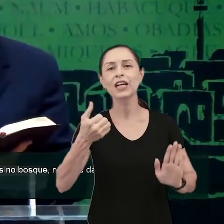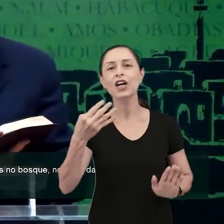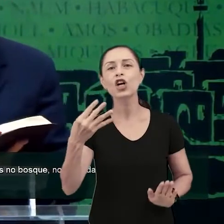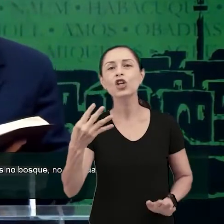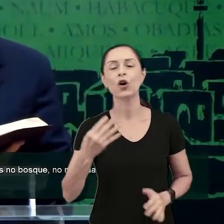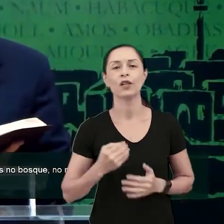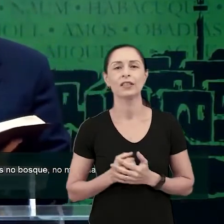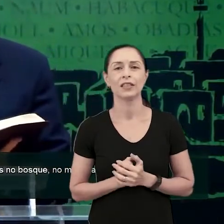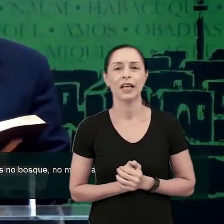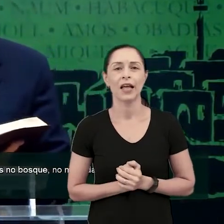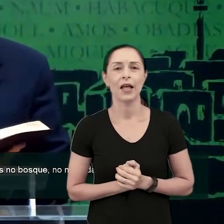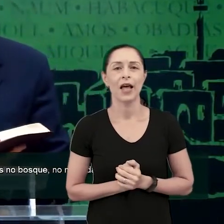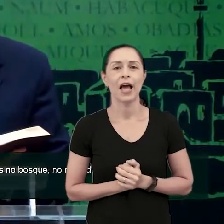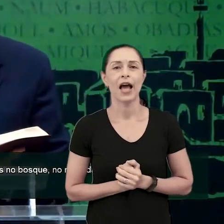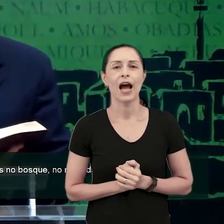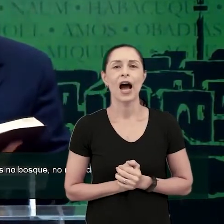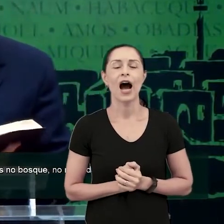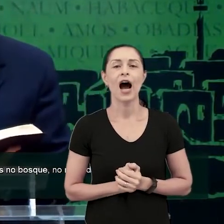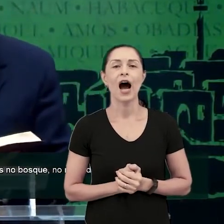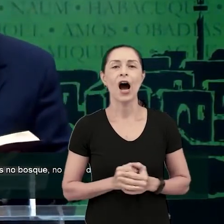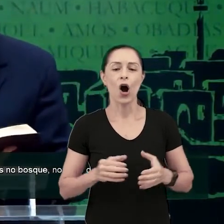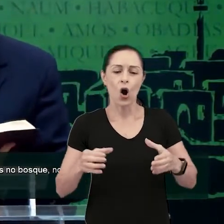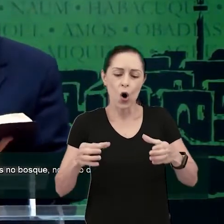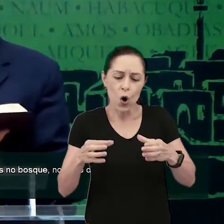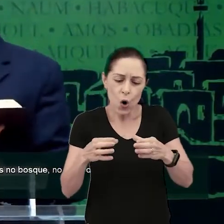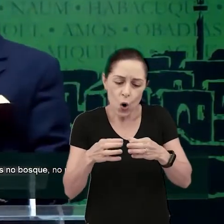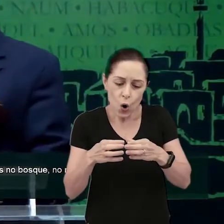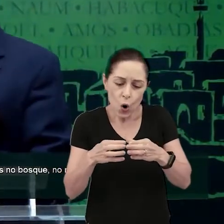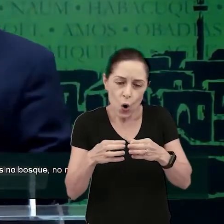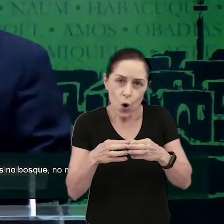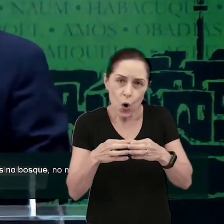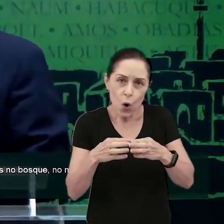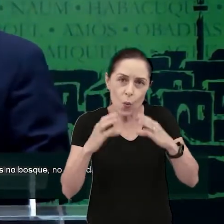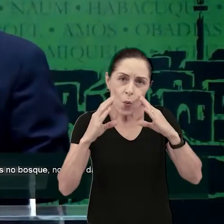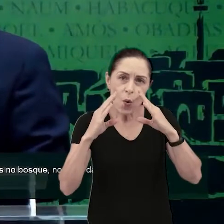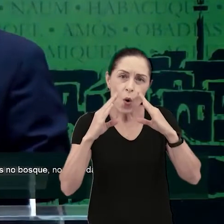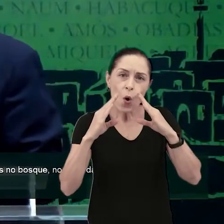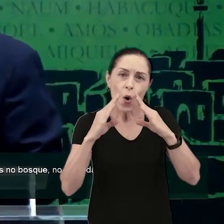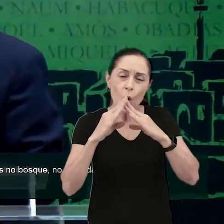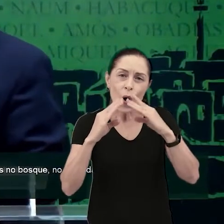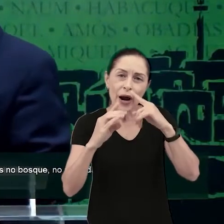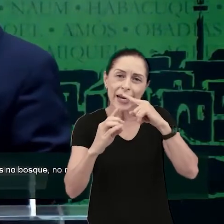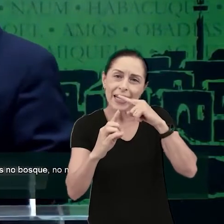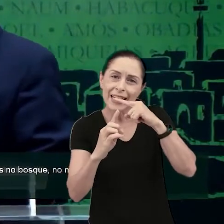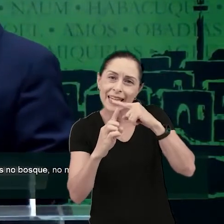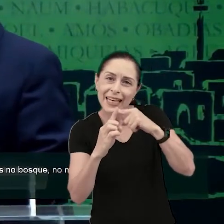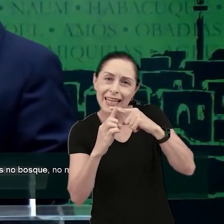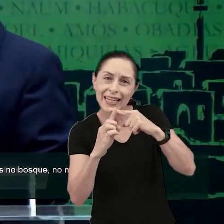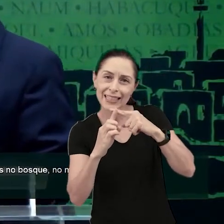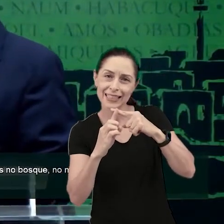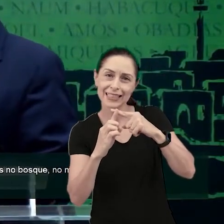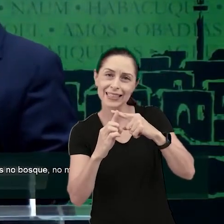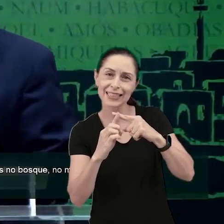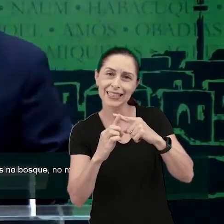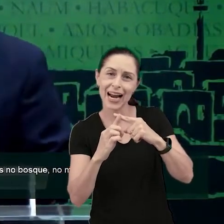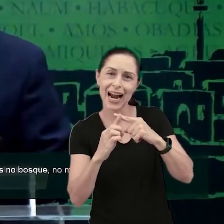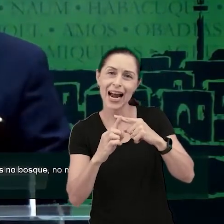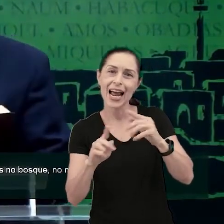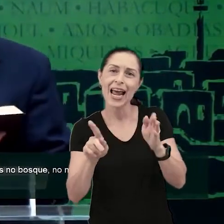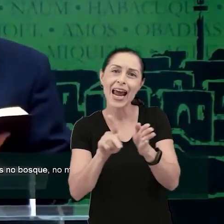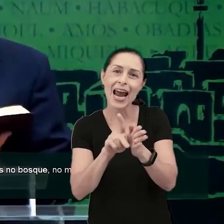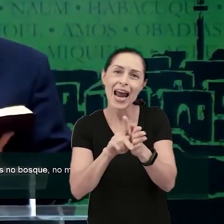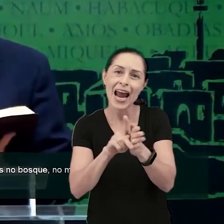apacenta o teu povo com a tua vara, o rebanho da tua herança. Nós somos herança de Deus, irmãos. Nós